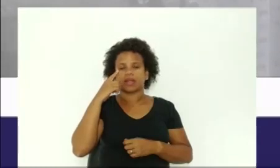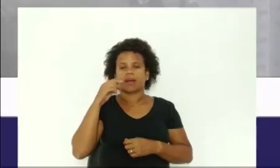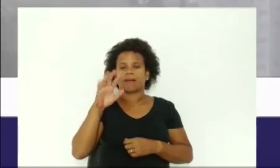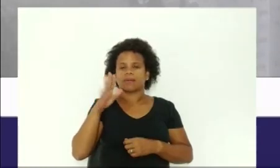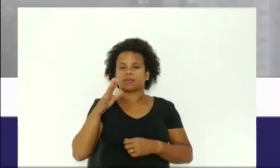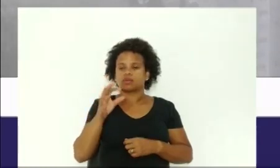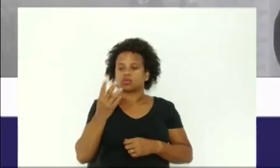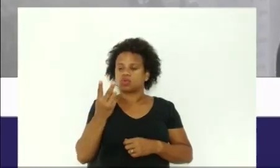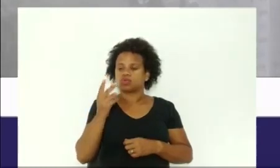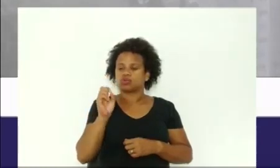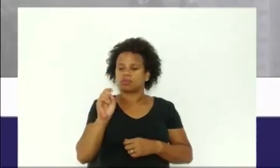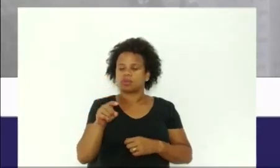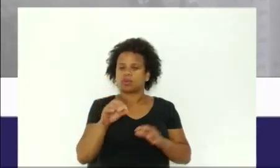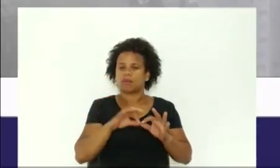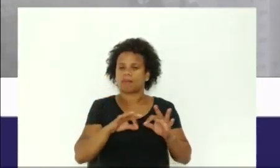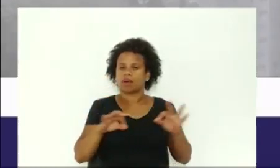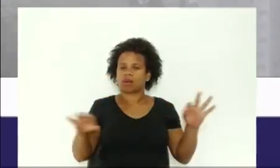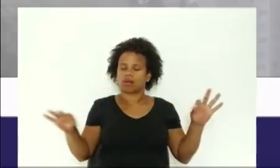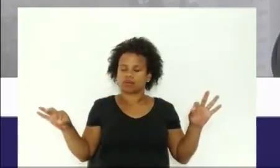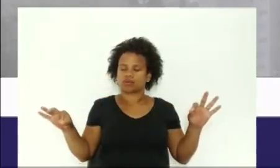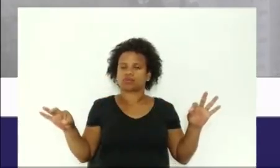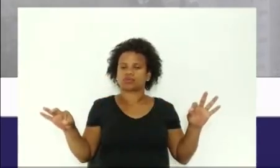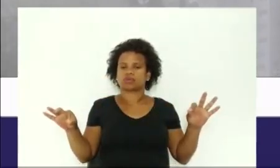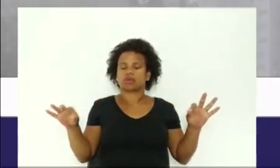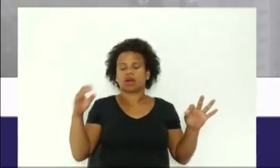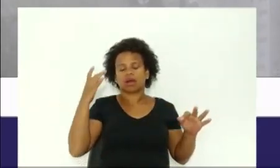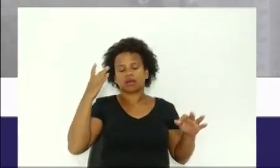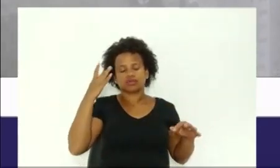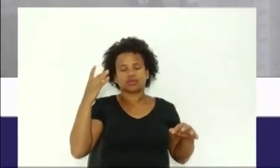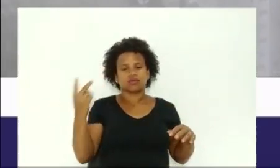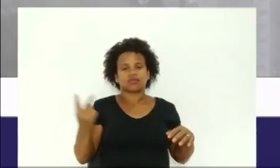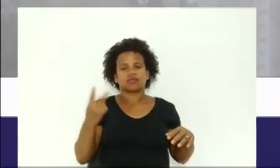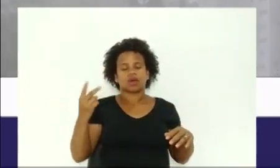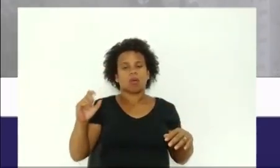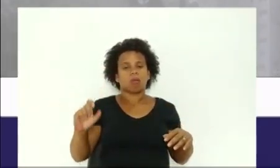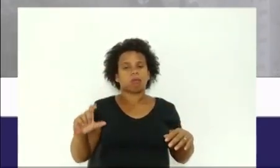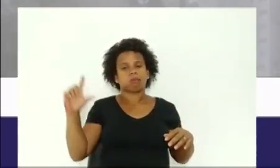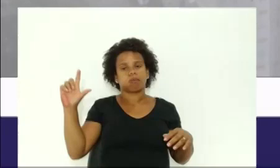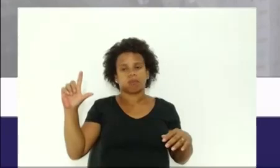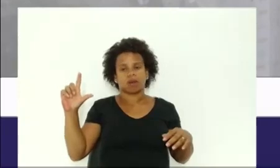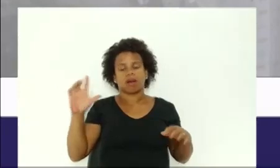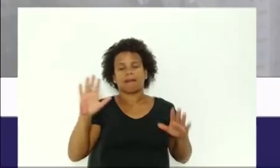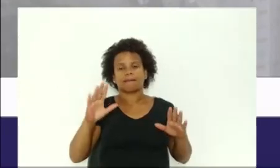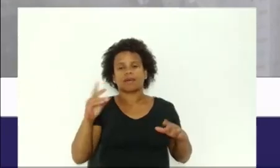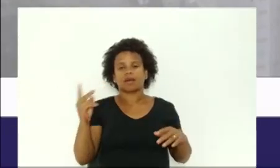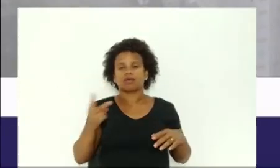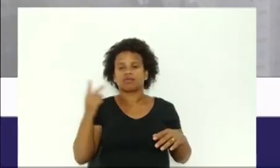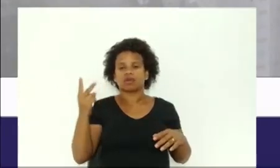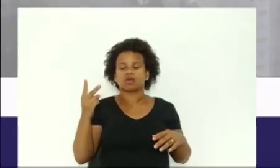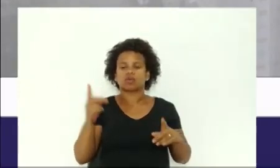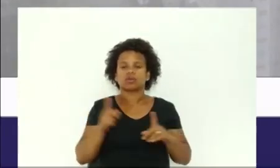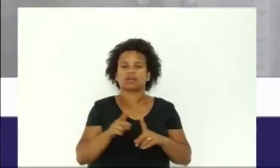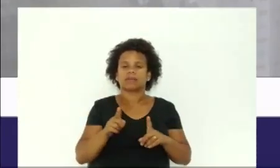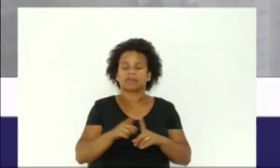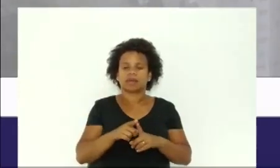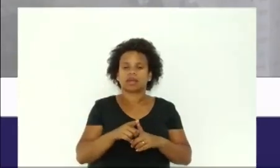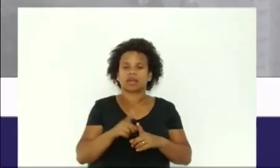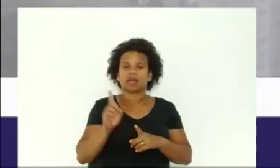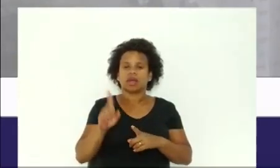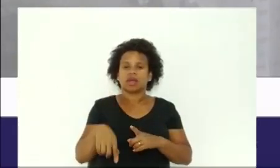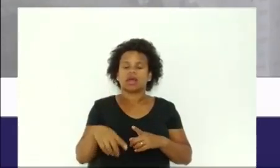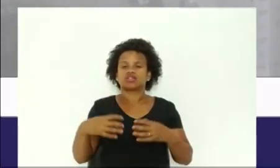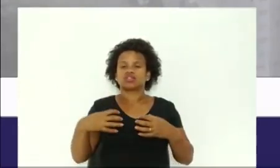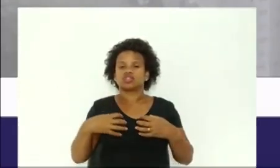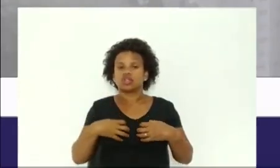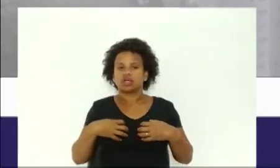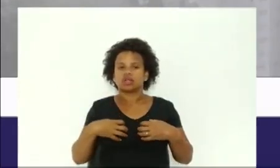né, fazendo essa conta, a gente pensa em um valor muito maior. Aqui, esse valor ele é dado também por conta da forma como o terreno